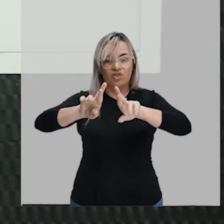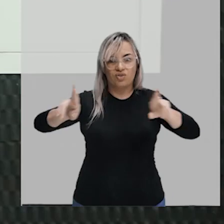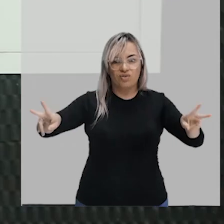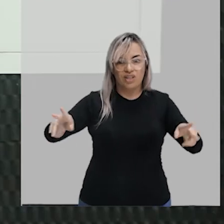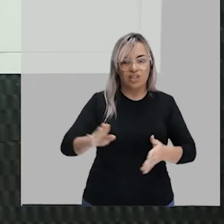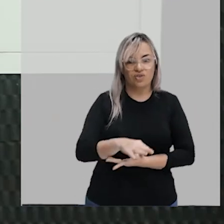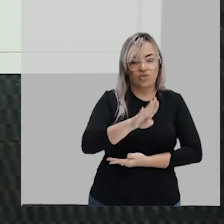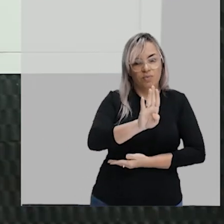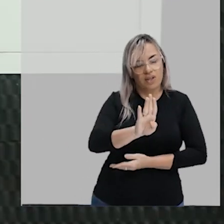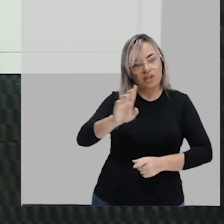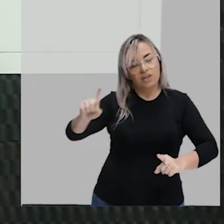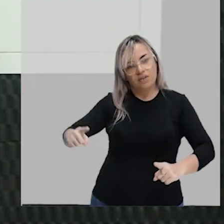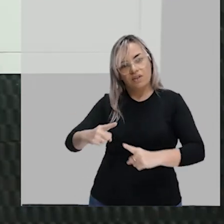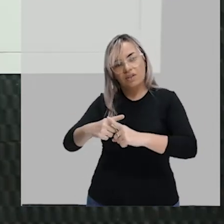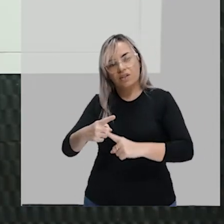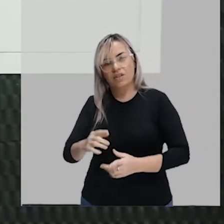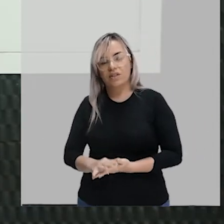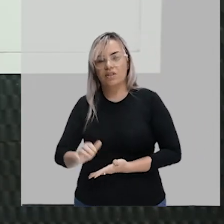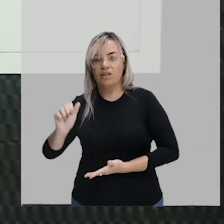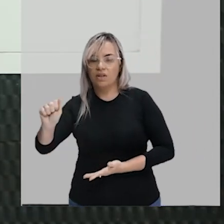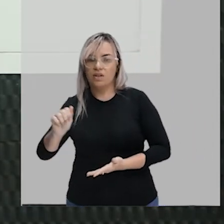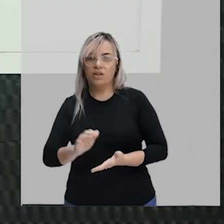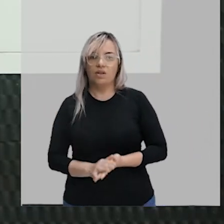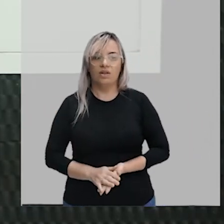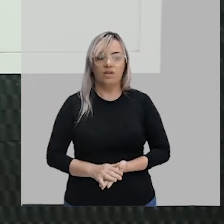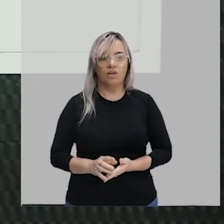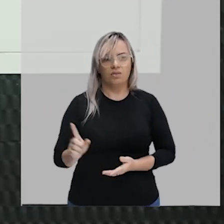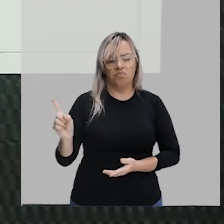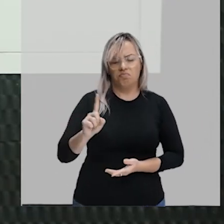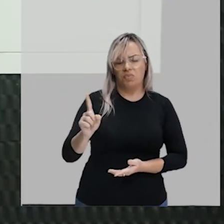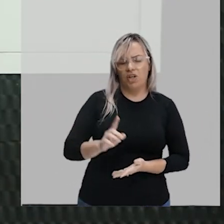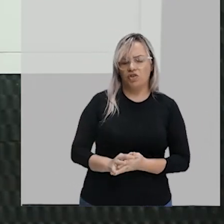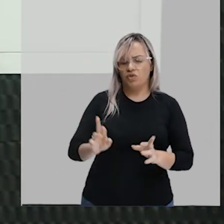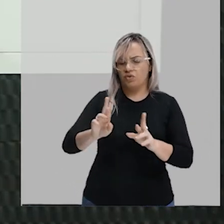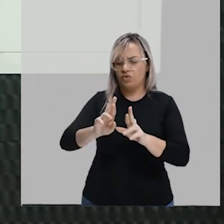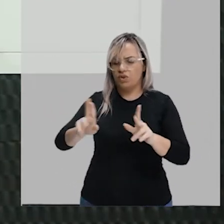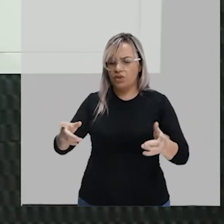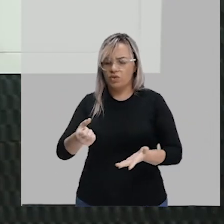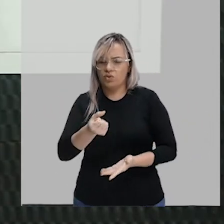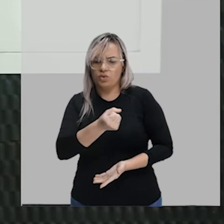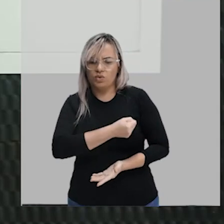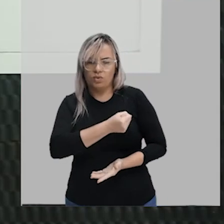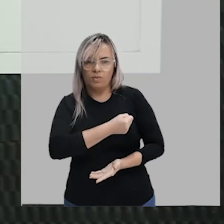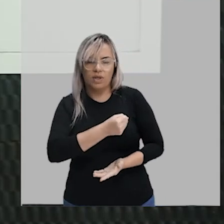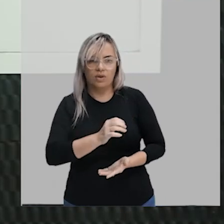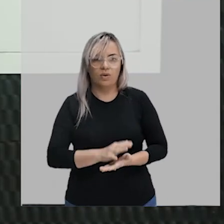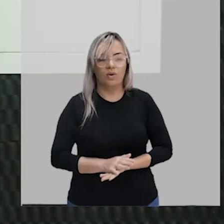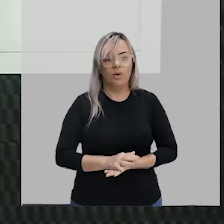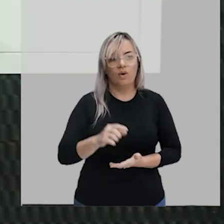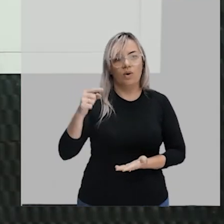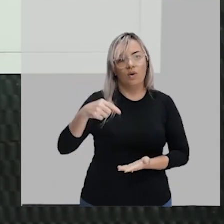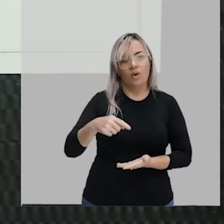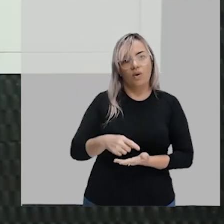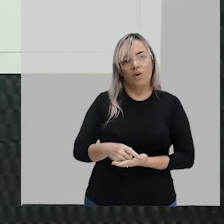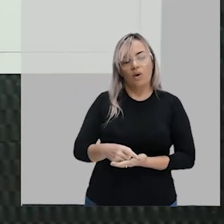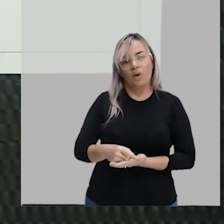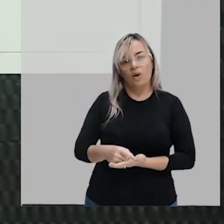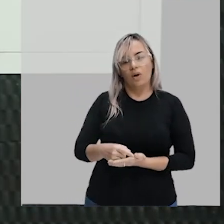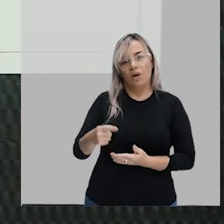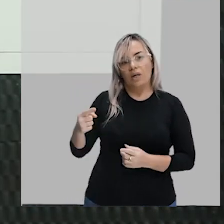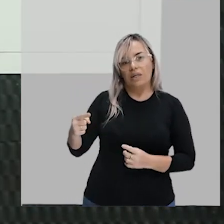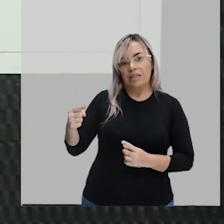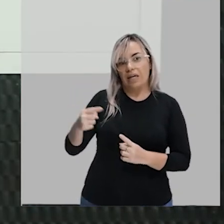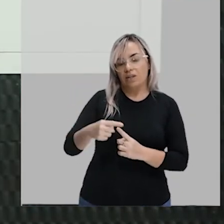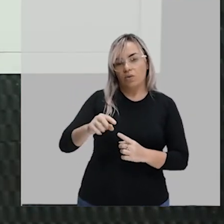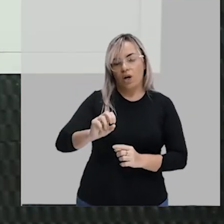no número natural, um número real, que você multiplica e a ordem não altera. Na multiplicação de matriz, a ordem altera sim, a